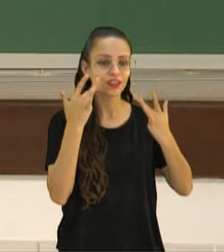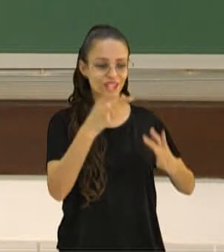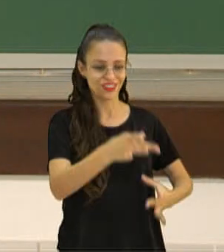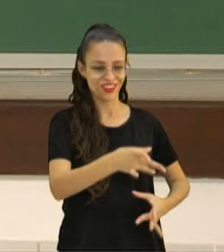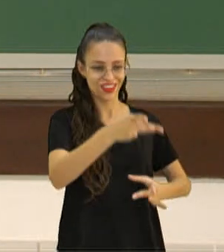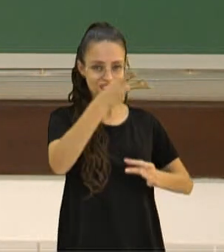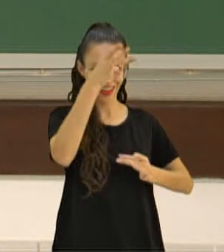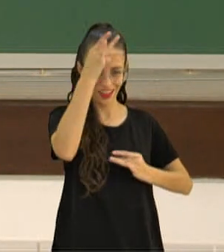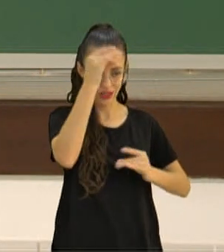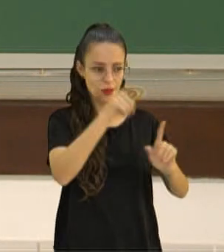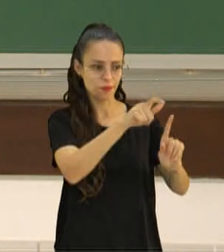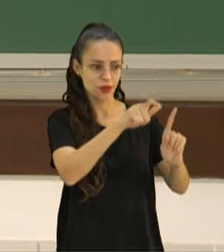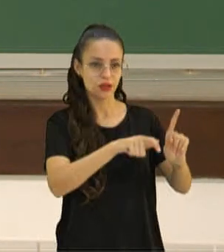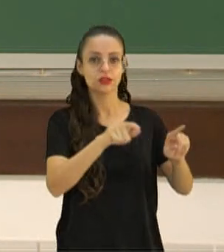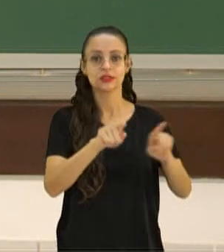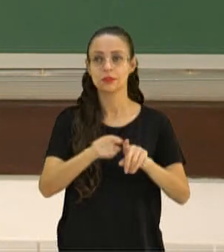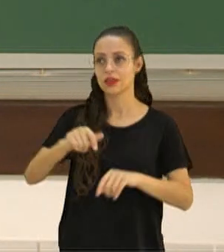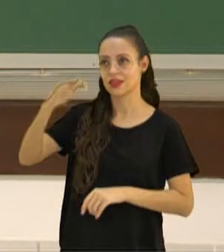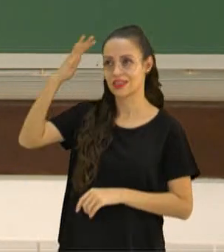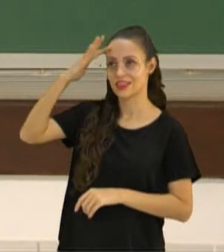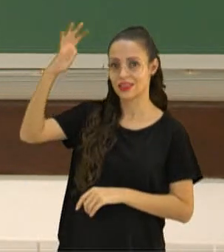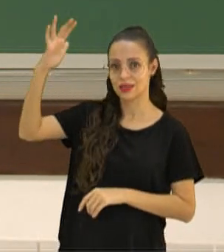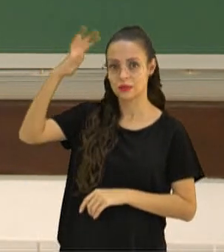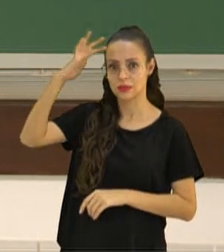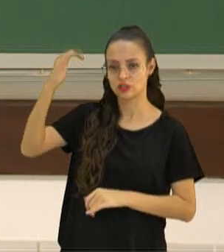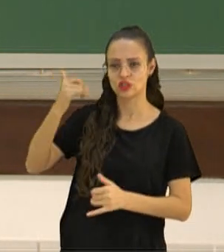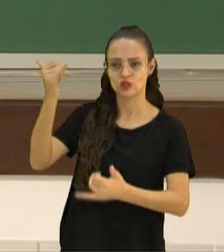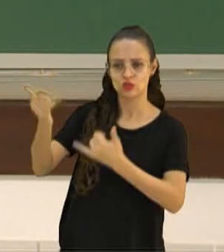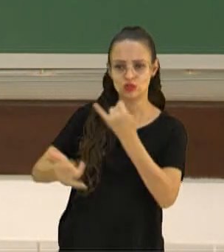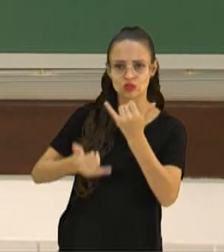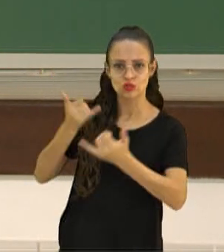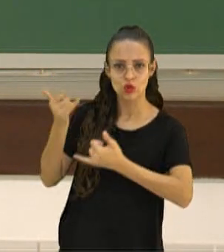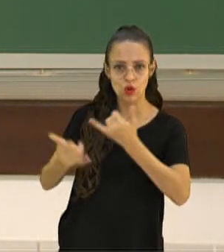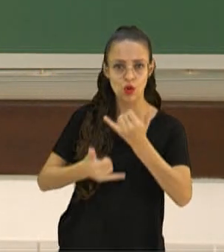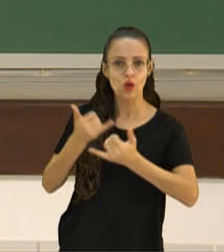representação, o universo da imaginação e do jogo, da